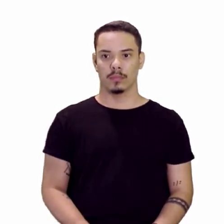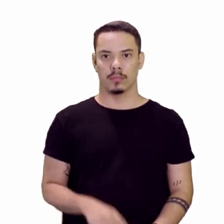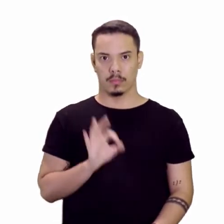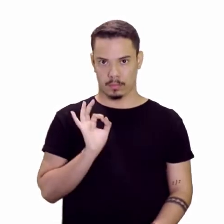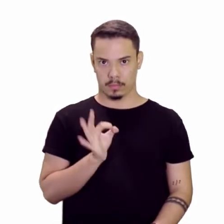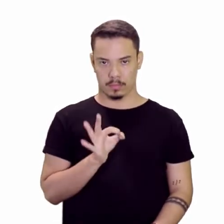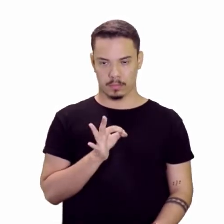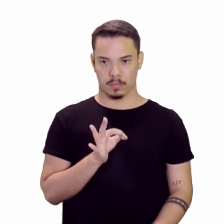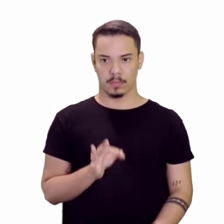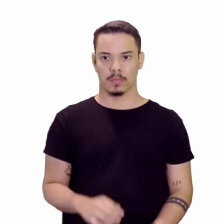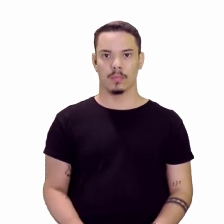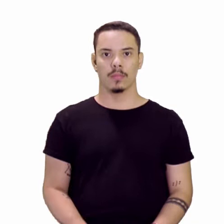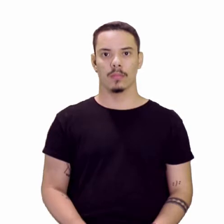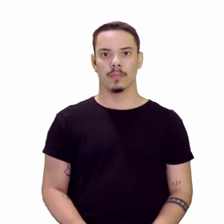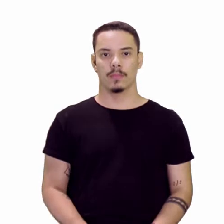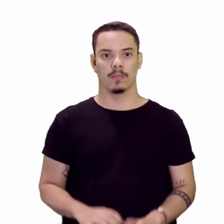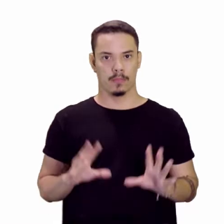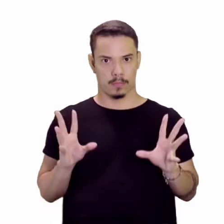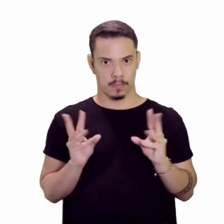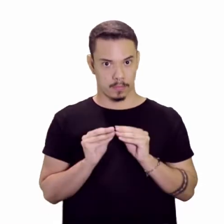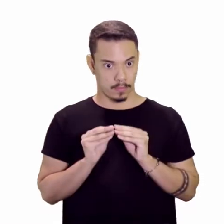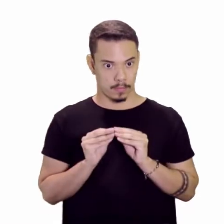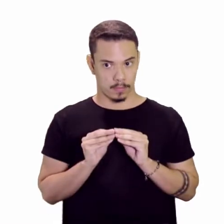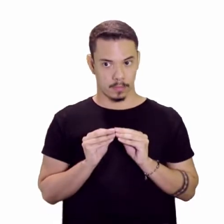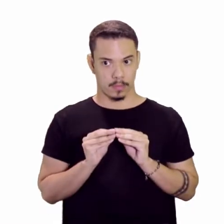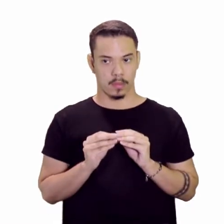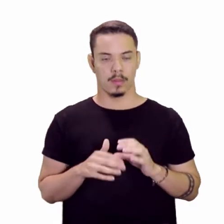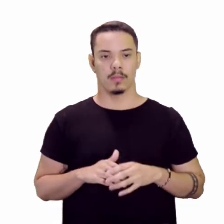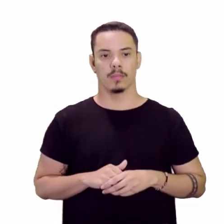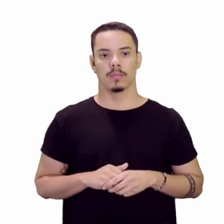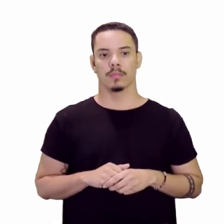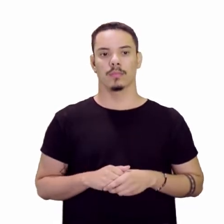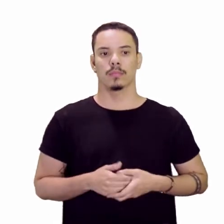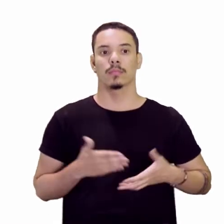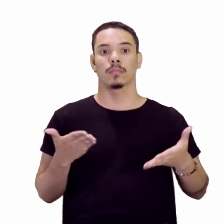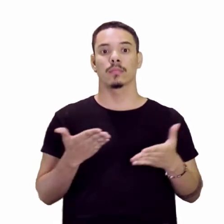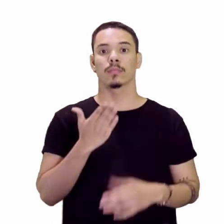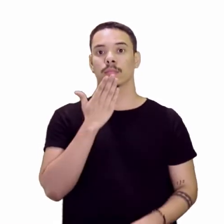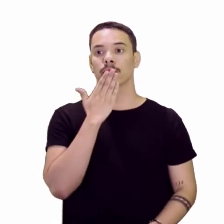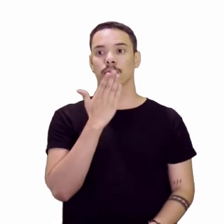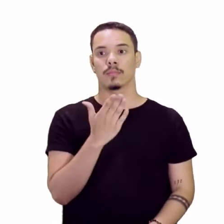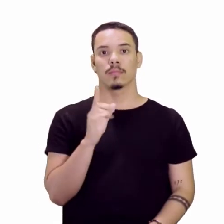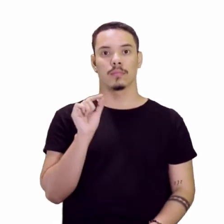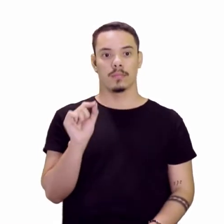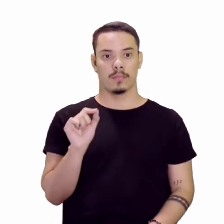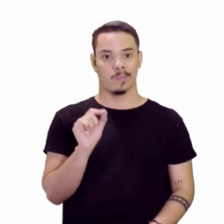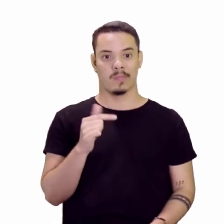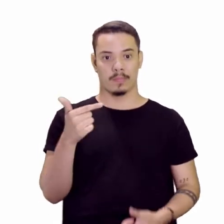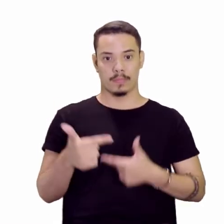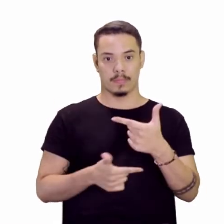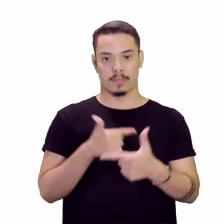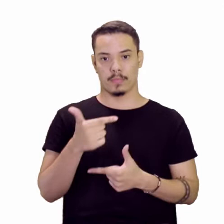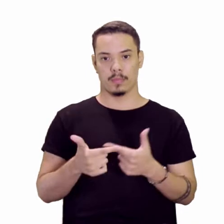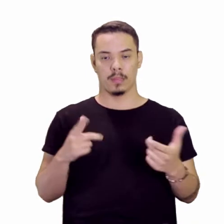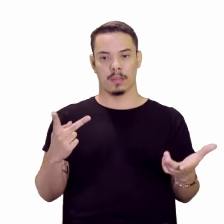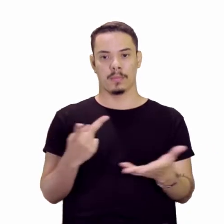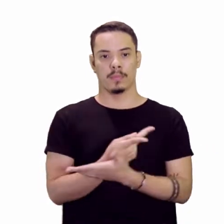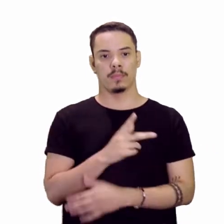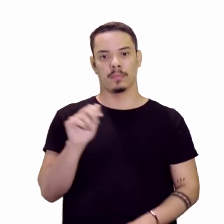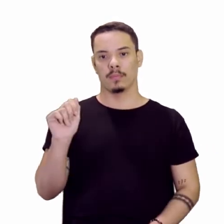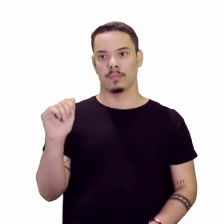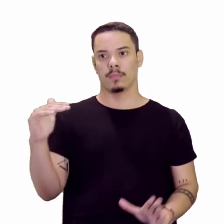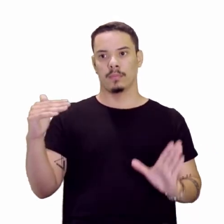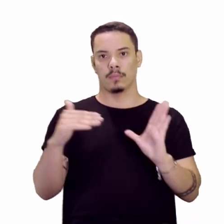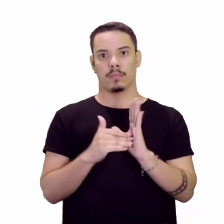Justamente. Ok, fechado aí? E agora o que ele pede aí, Décio, O na trabalho C? realizado de A até B, quer